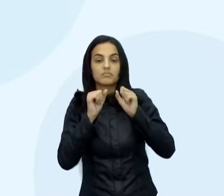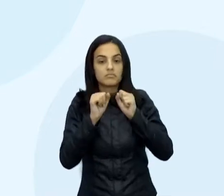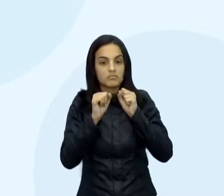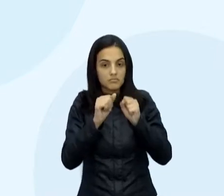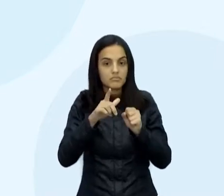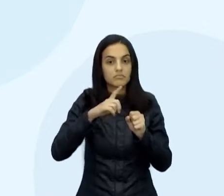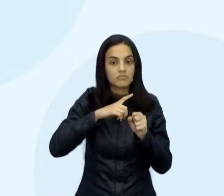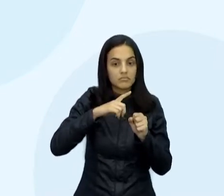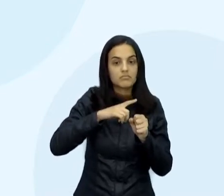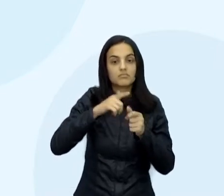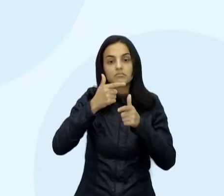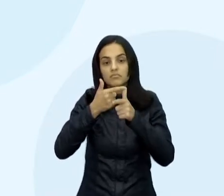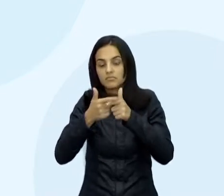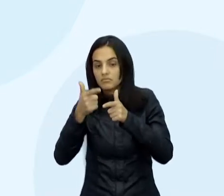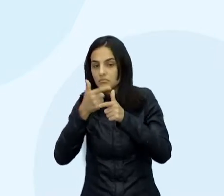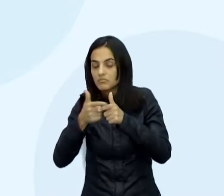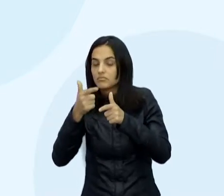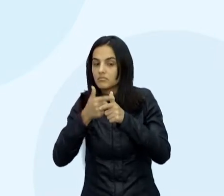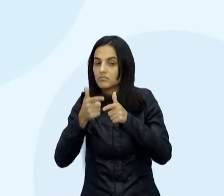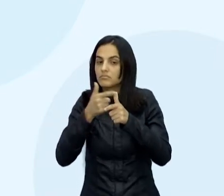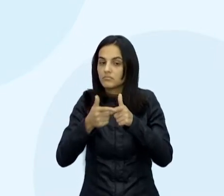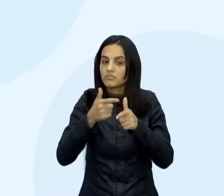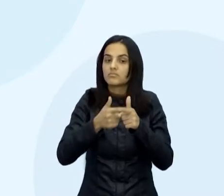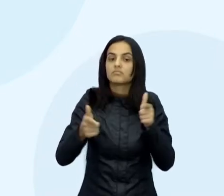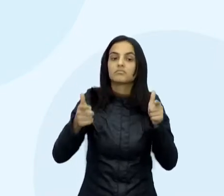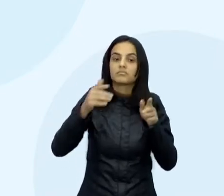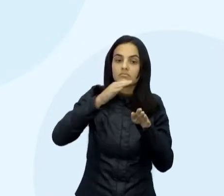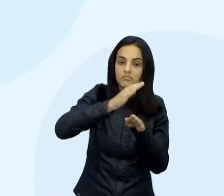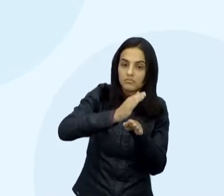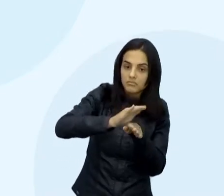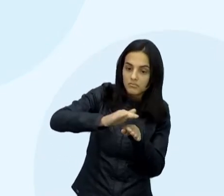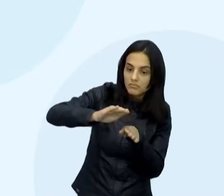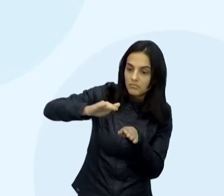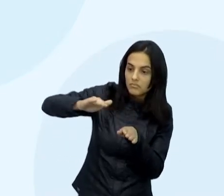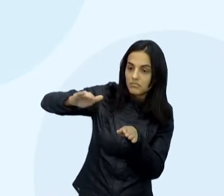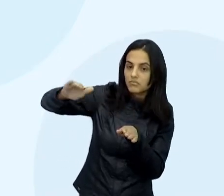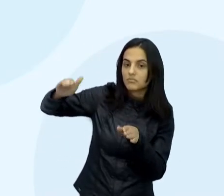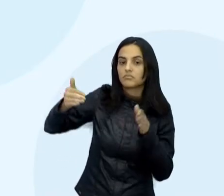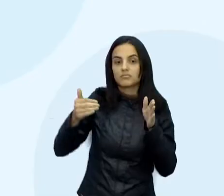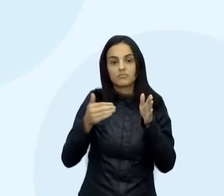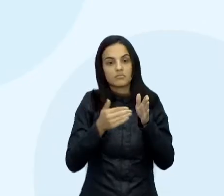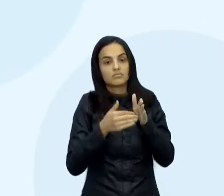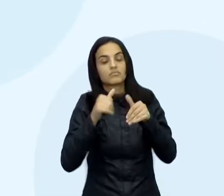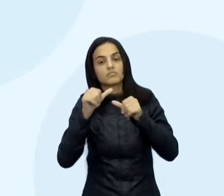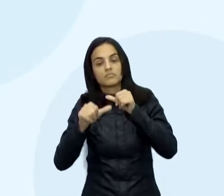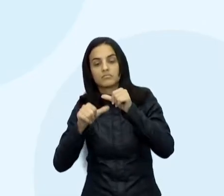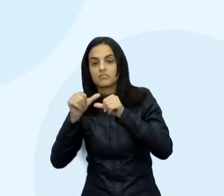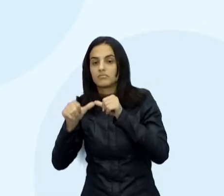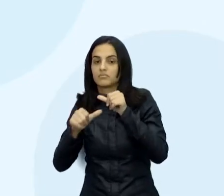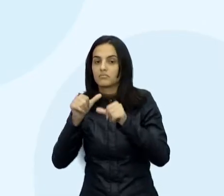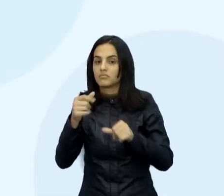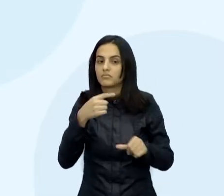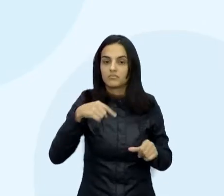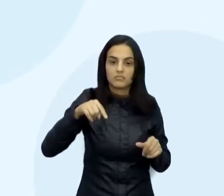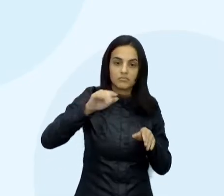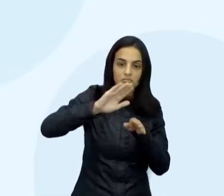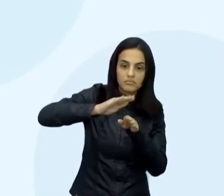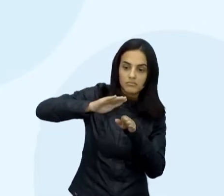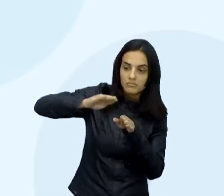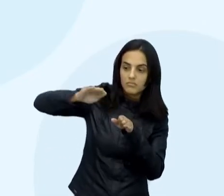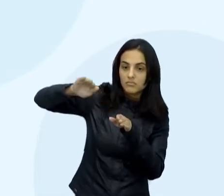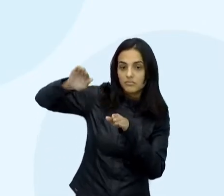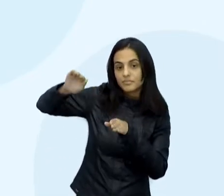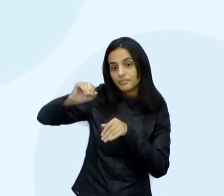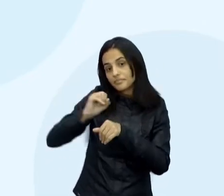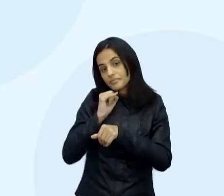aí, né, problemas aí no nosso relevo, né, e até alterações no nosso relevo, dependendo